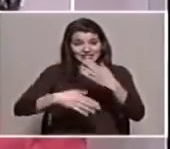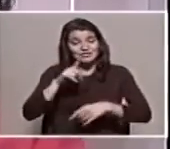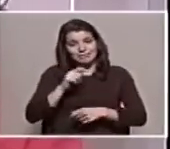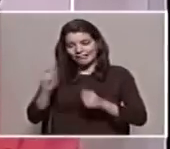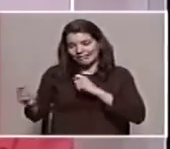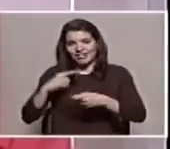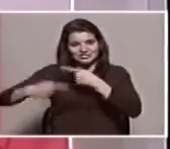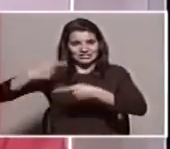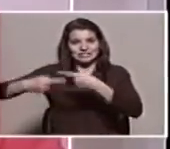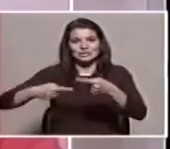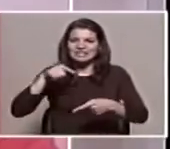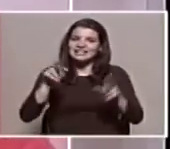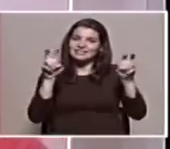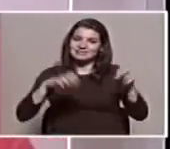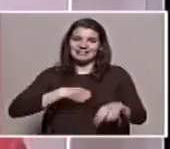livro